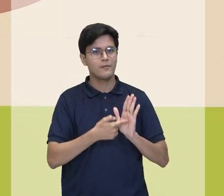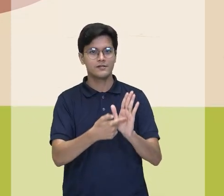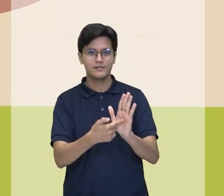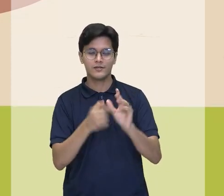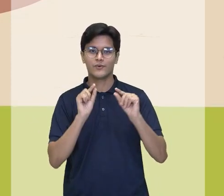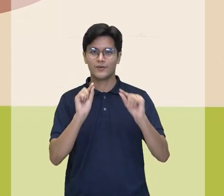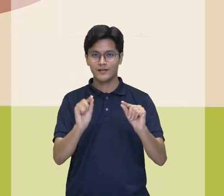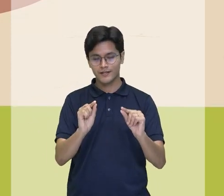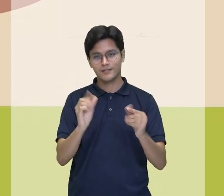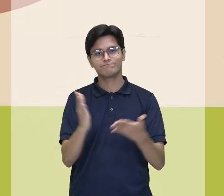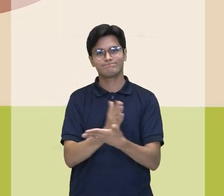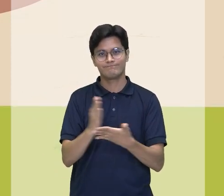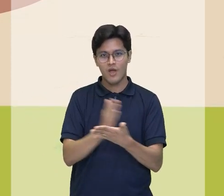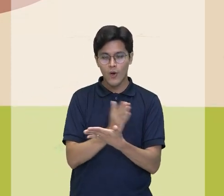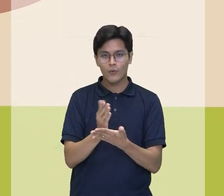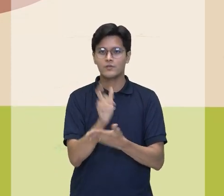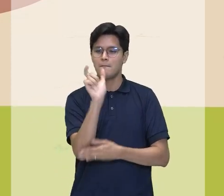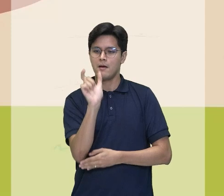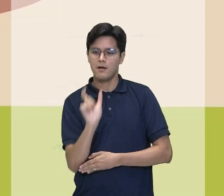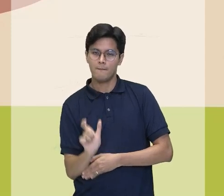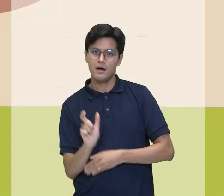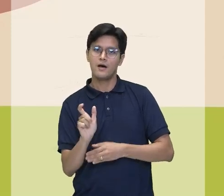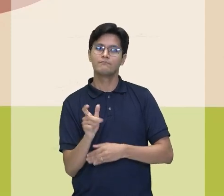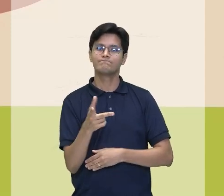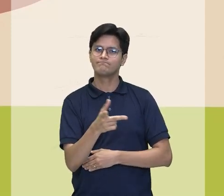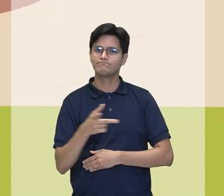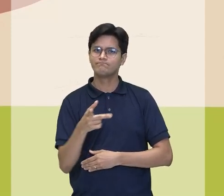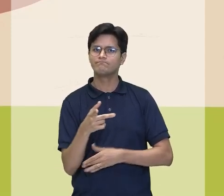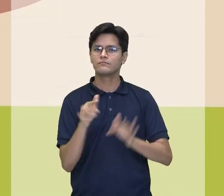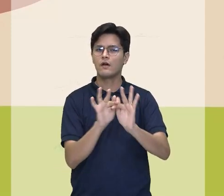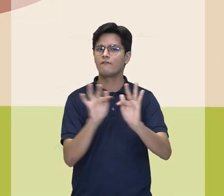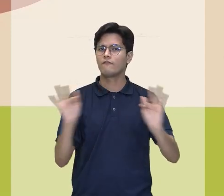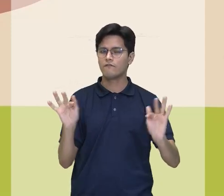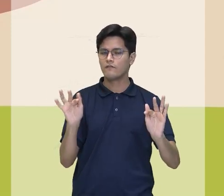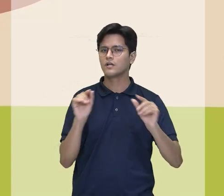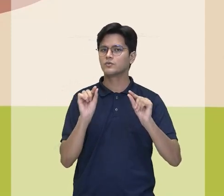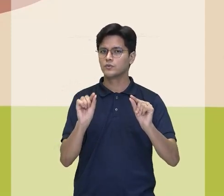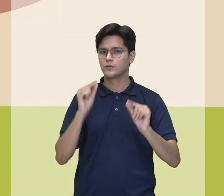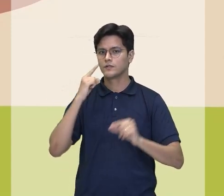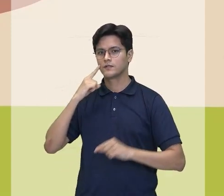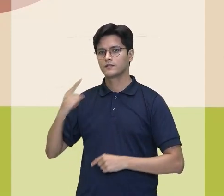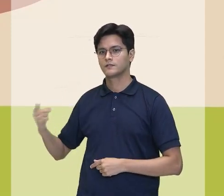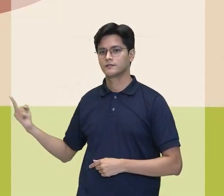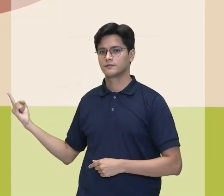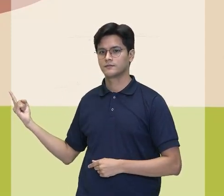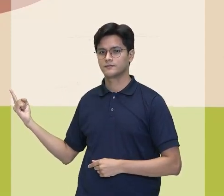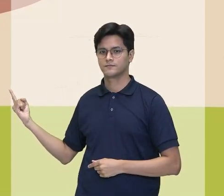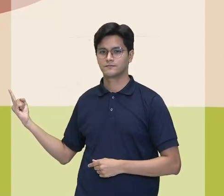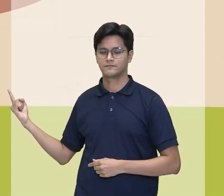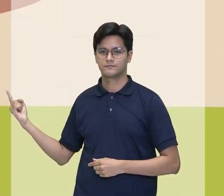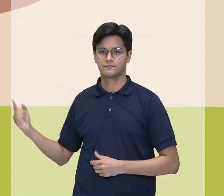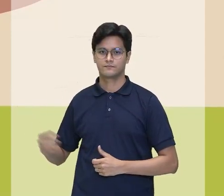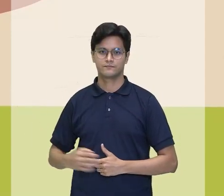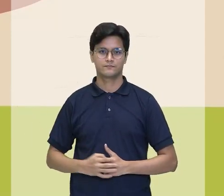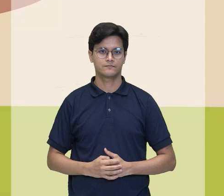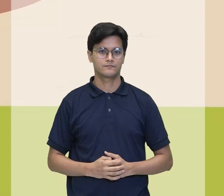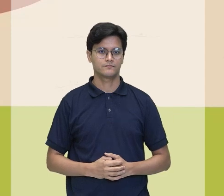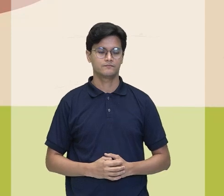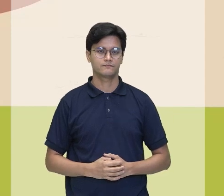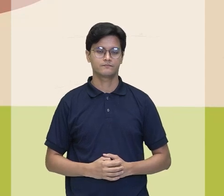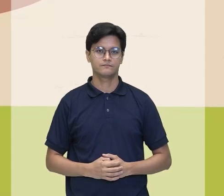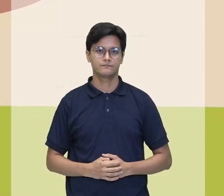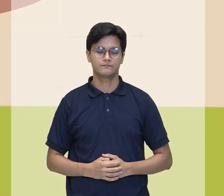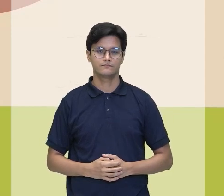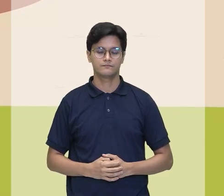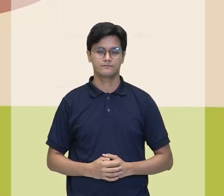os nossos pronomes. E a frase diz o seguinte, ó, a primeira ali ao ladinho da nossa personagem. I know